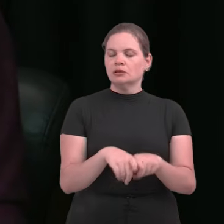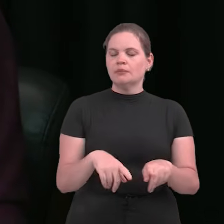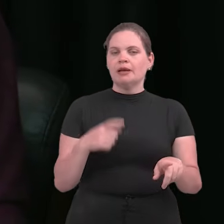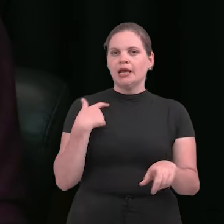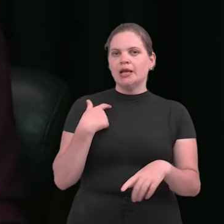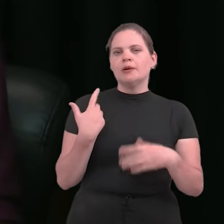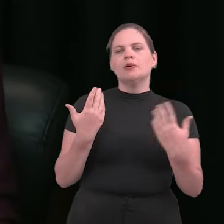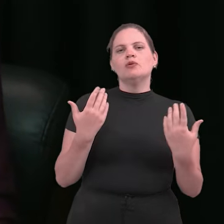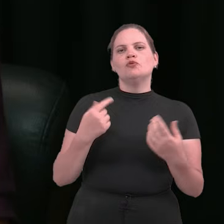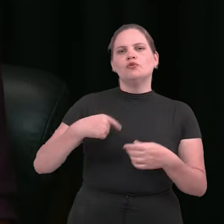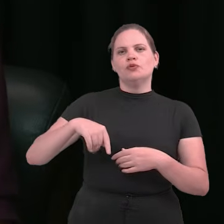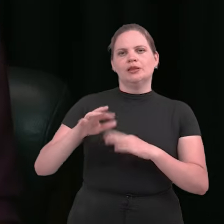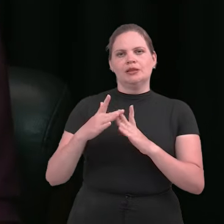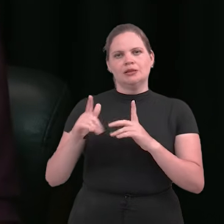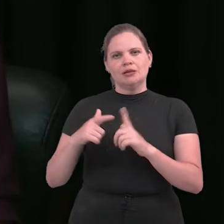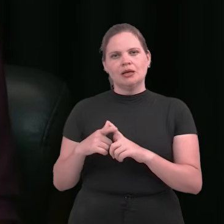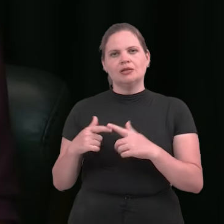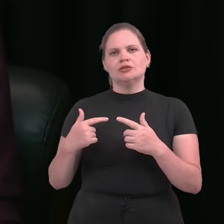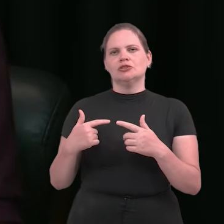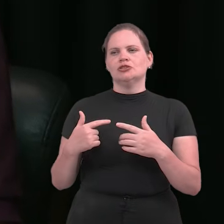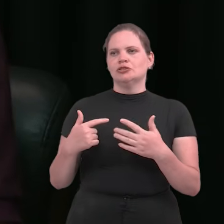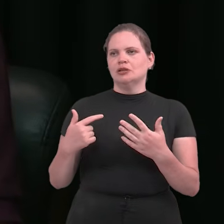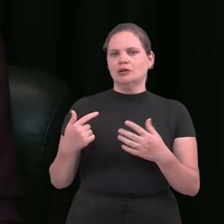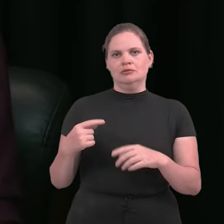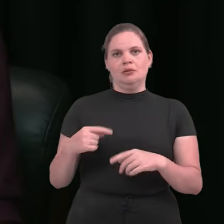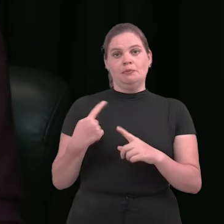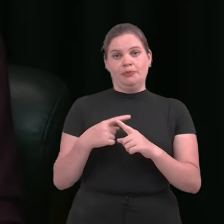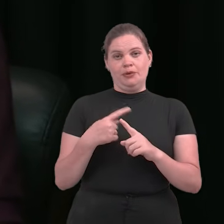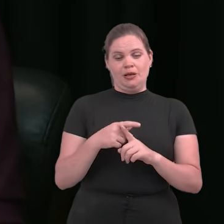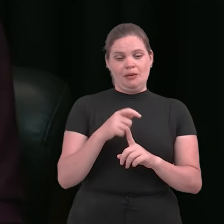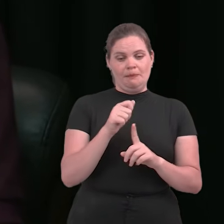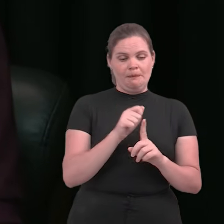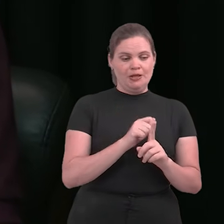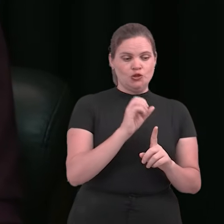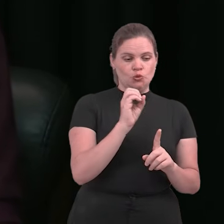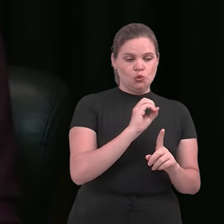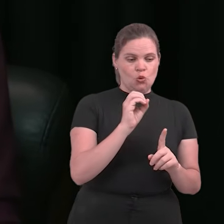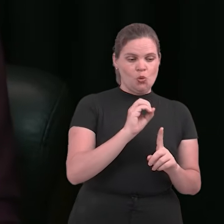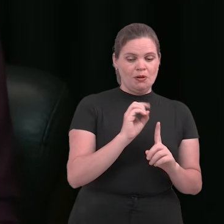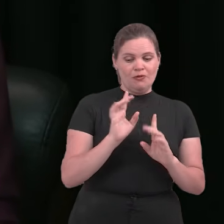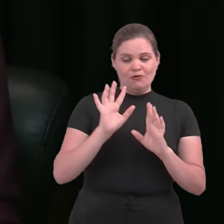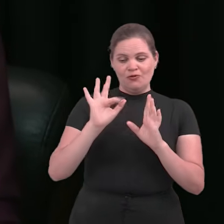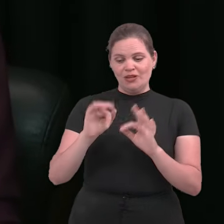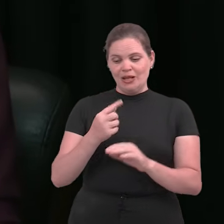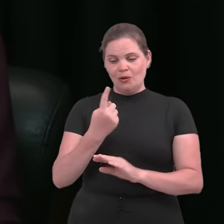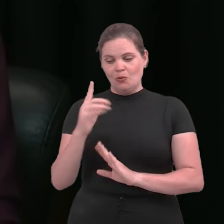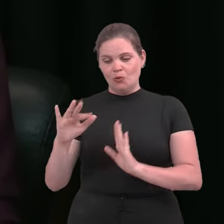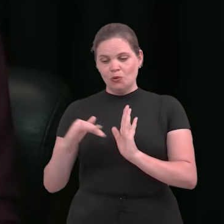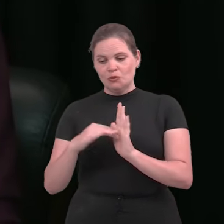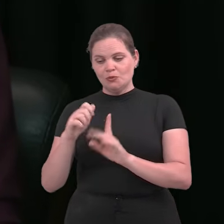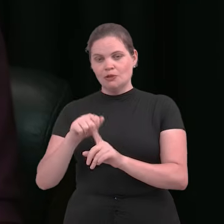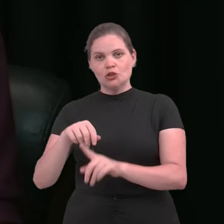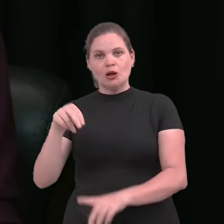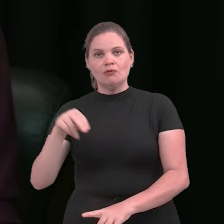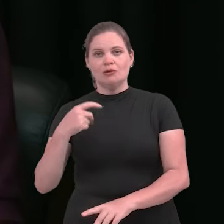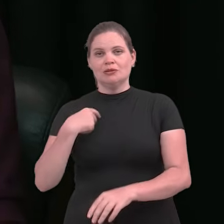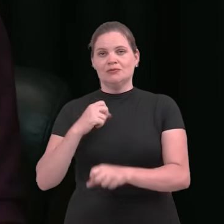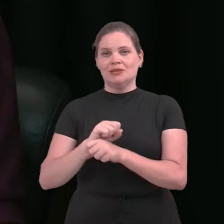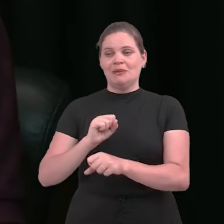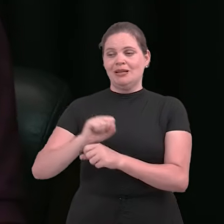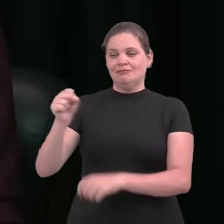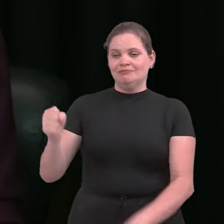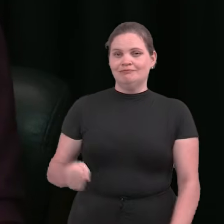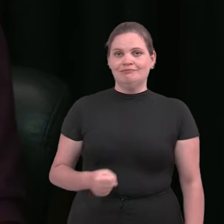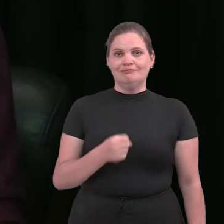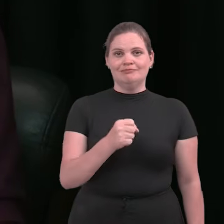porque o concurso estava vencendo em novembro. Já era outubro e nada da última nomeação para... Esperando a nomeação. E